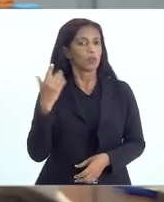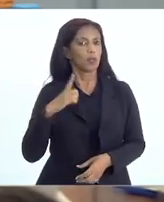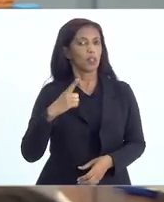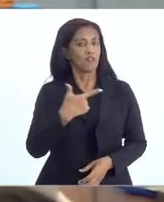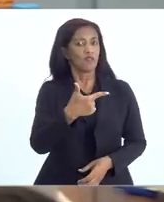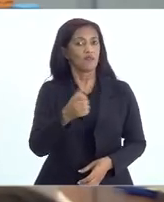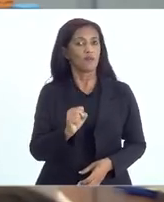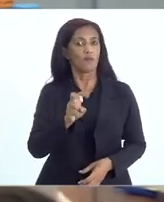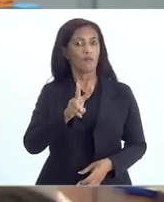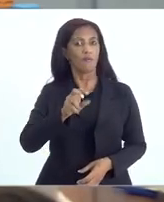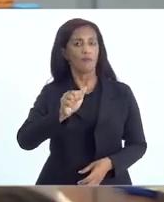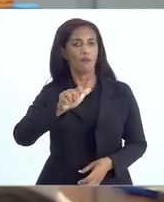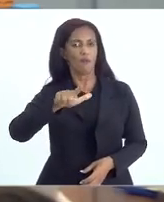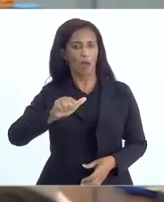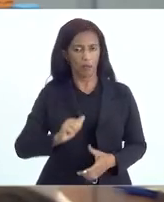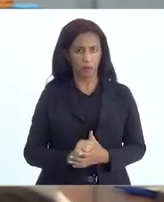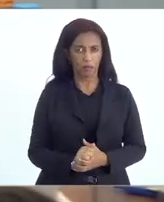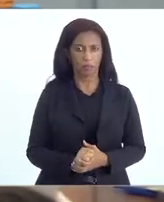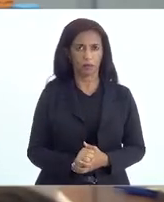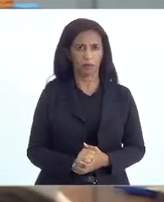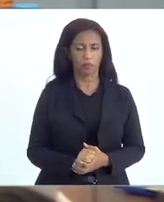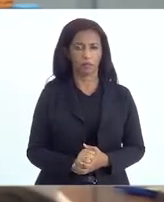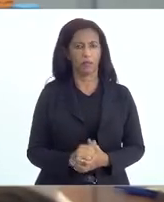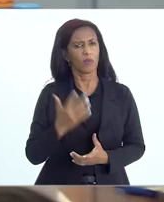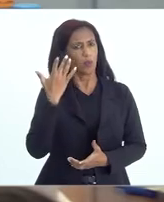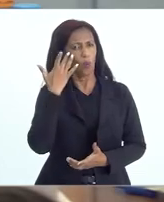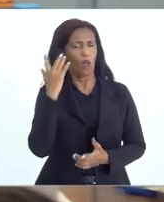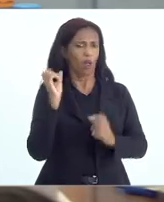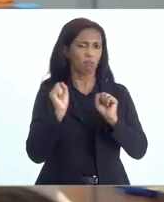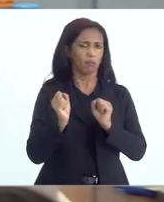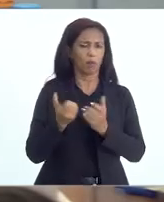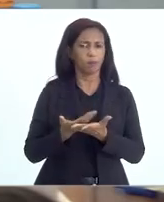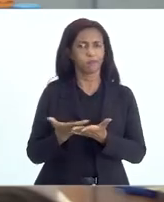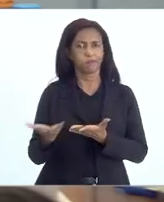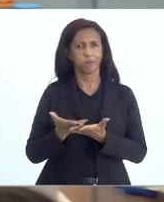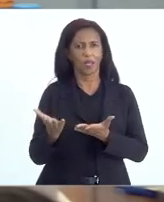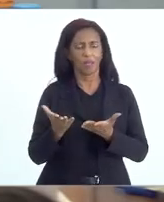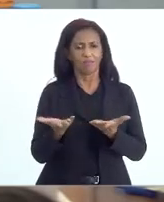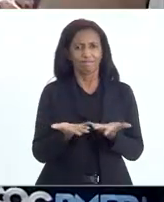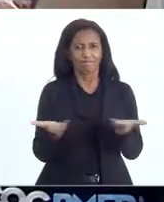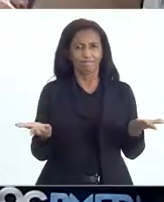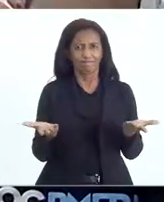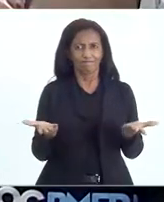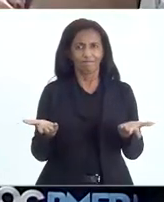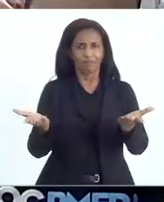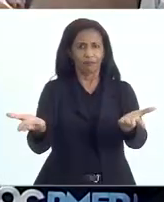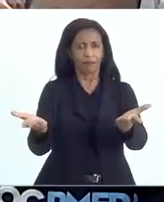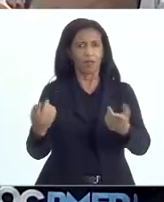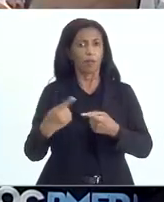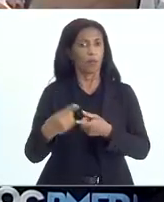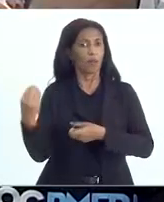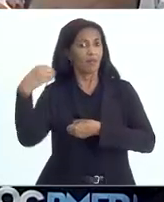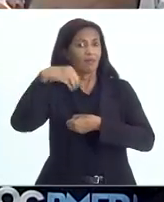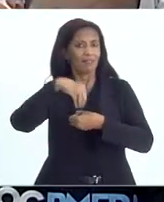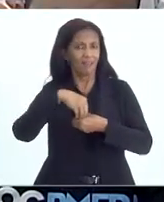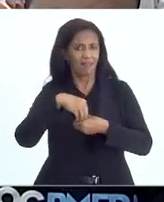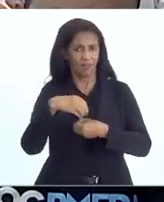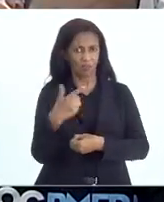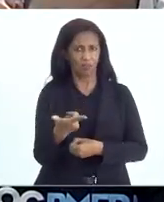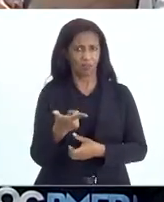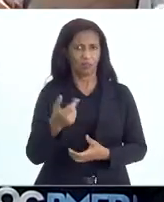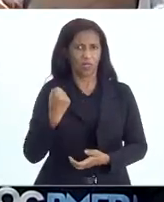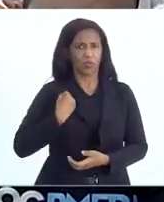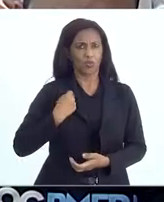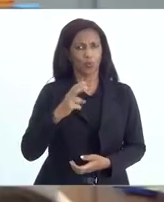28 vagas no concurso anterior acho que se a gente pode encaminhar apartado porque ainda estariam dentro dessas